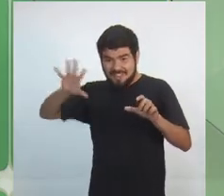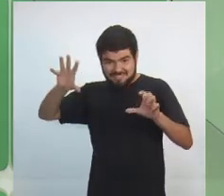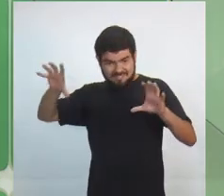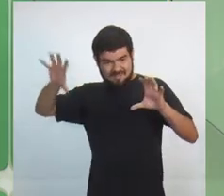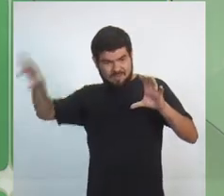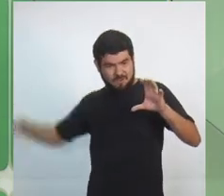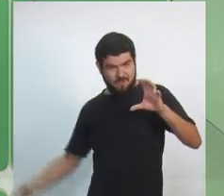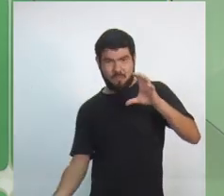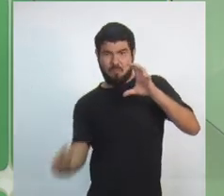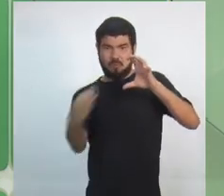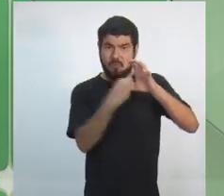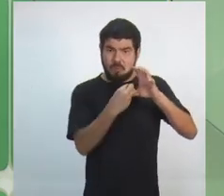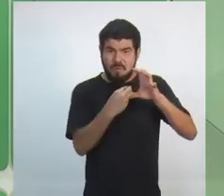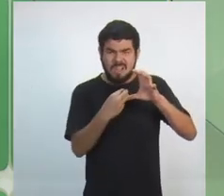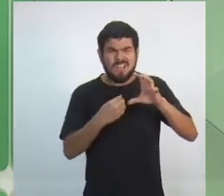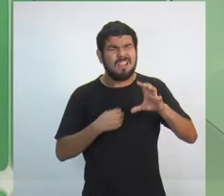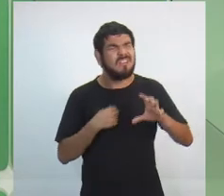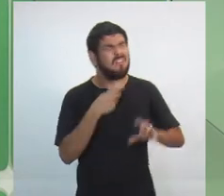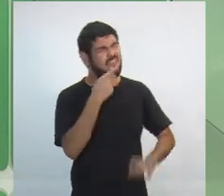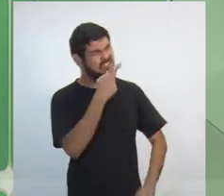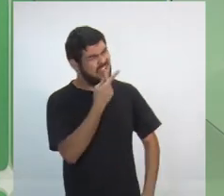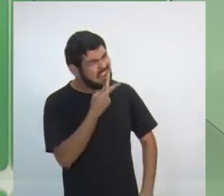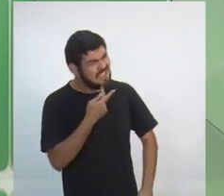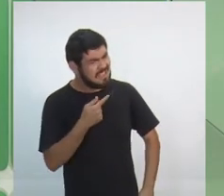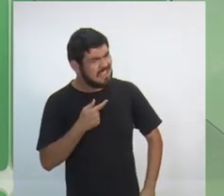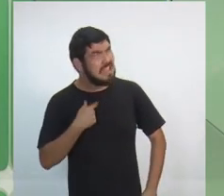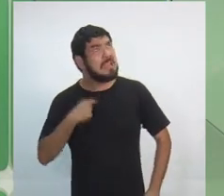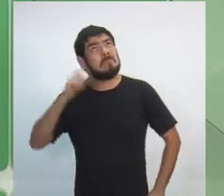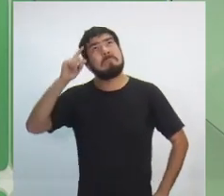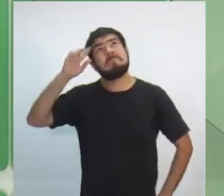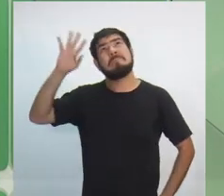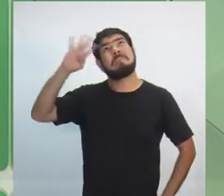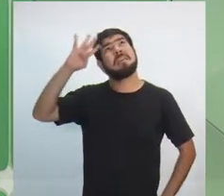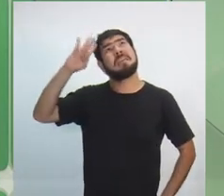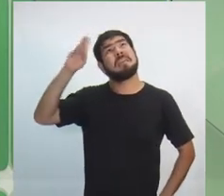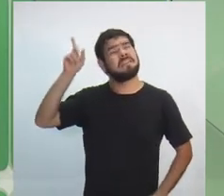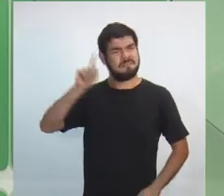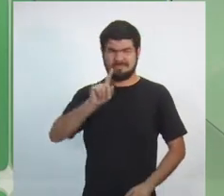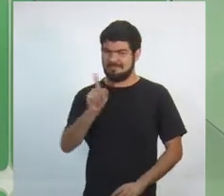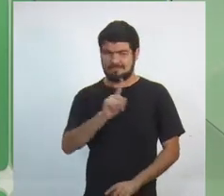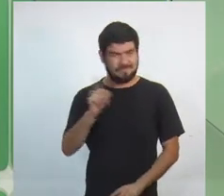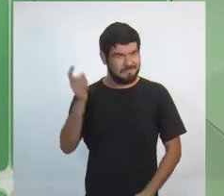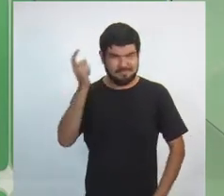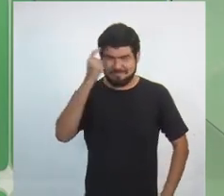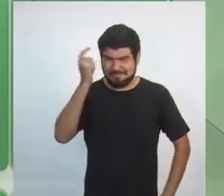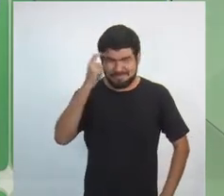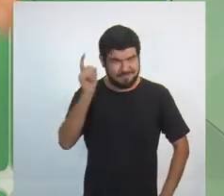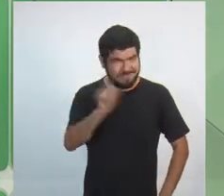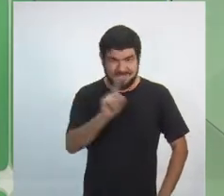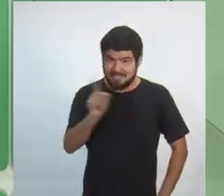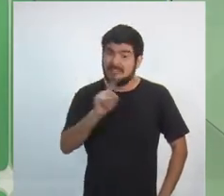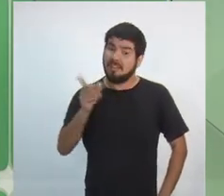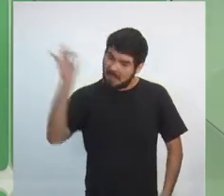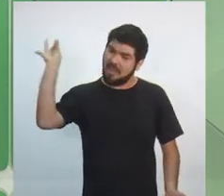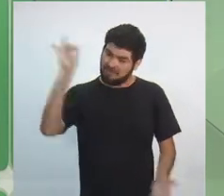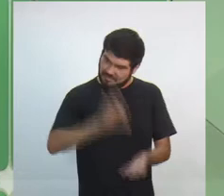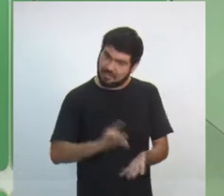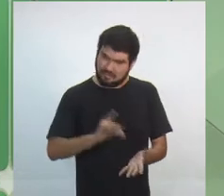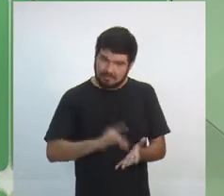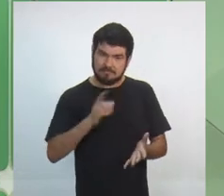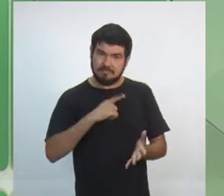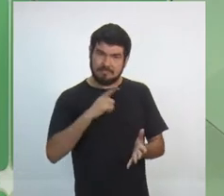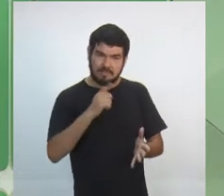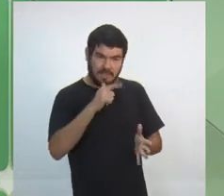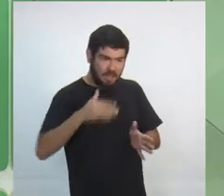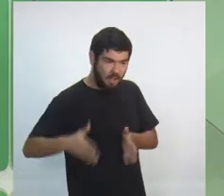não é empírico, é que nós temos vocações diferentes. A gente tem vocação para cada calha de rio. Quando